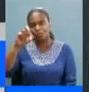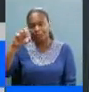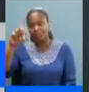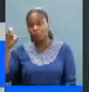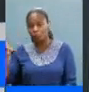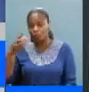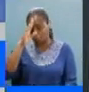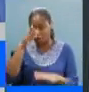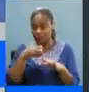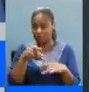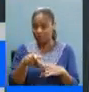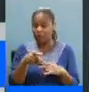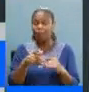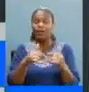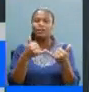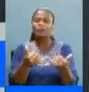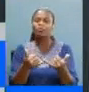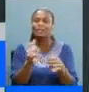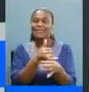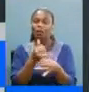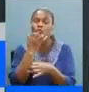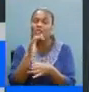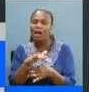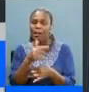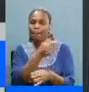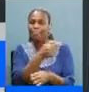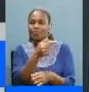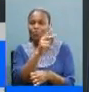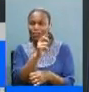2.388 ocorrências, seguido de Sal, com menos